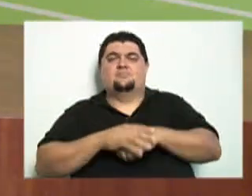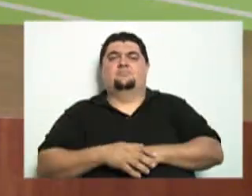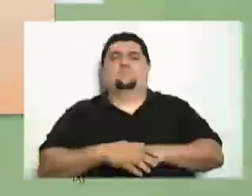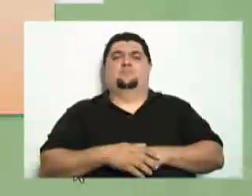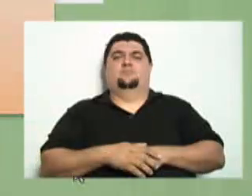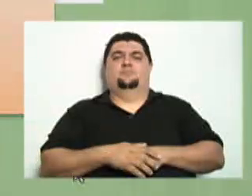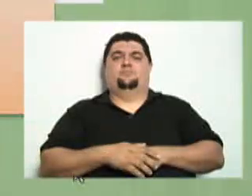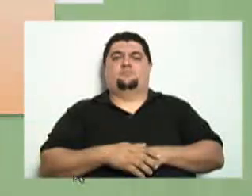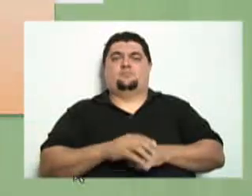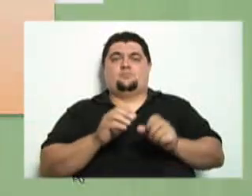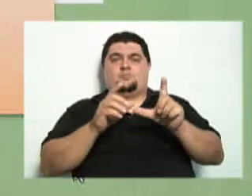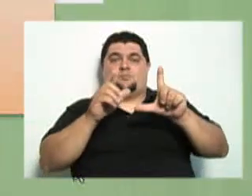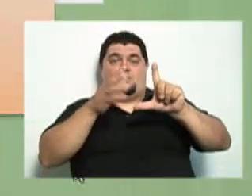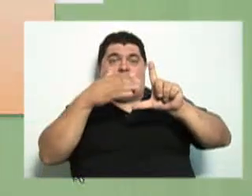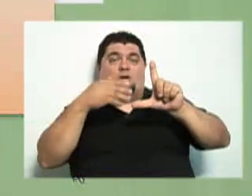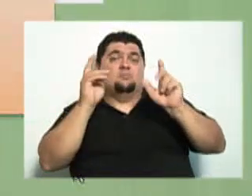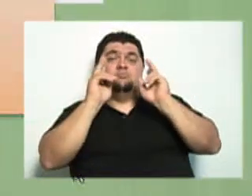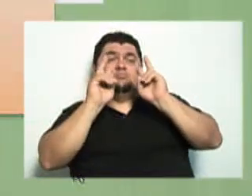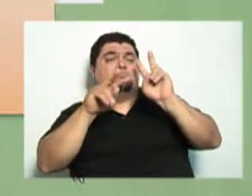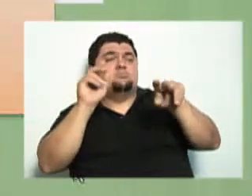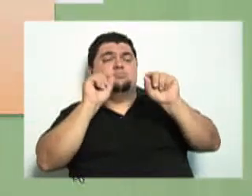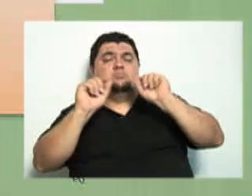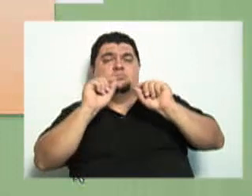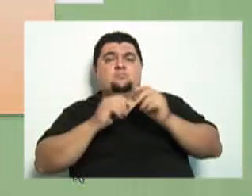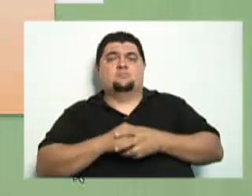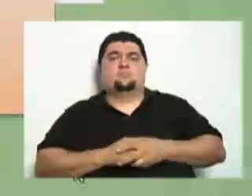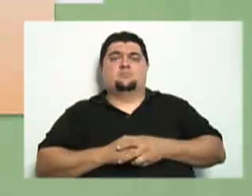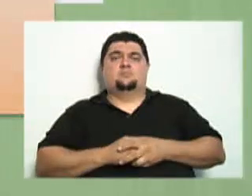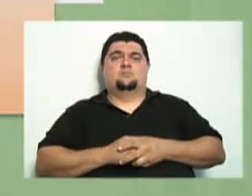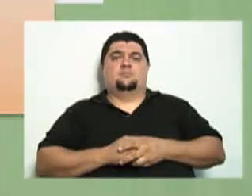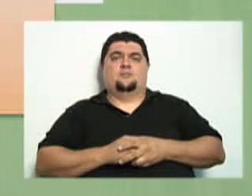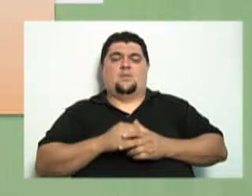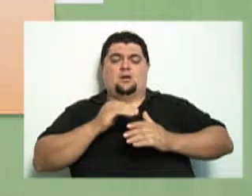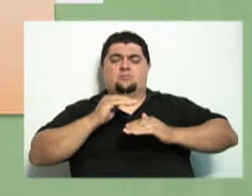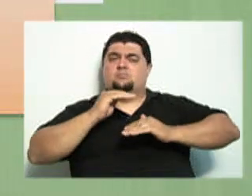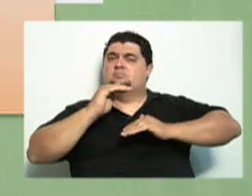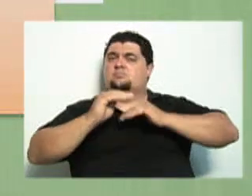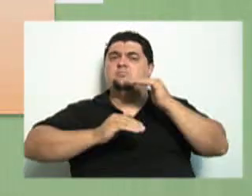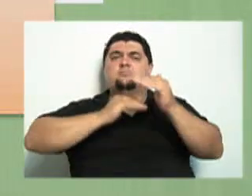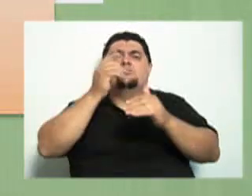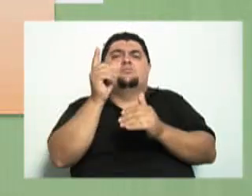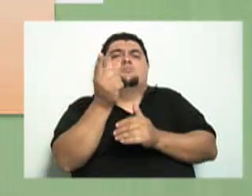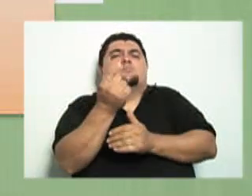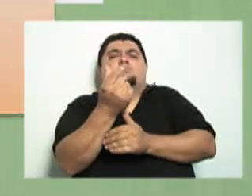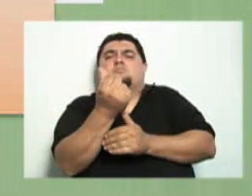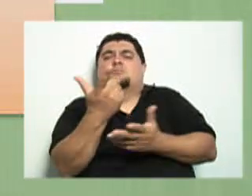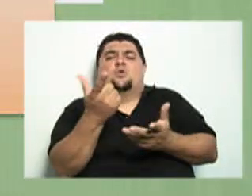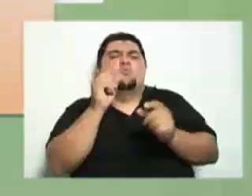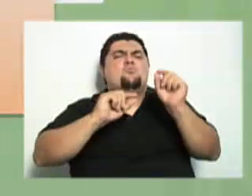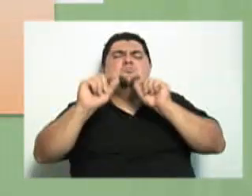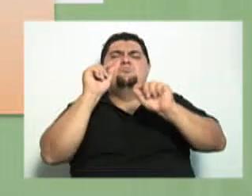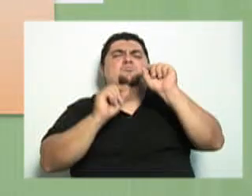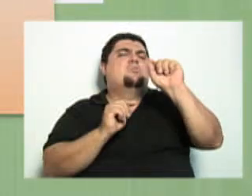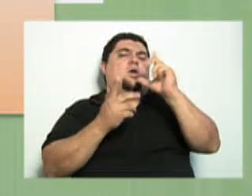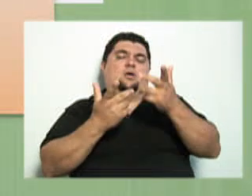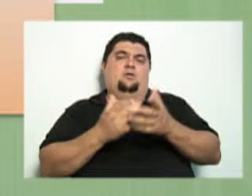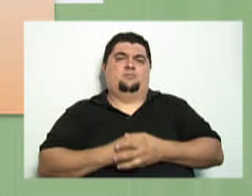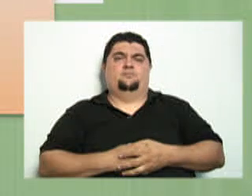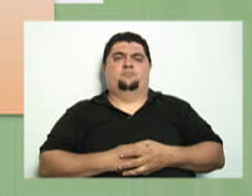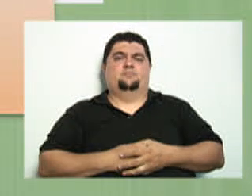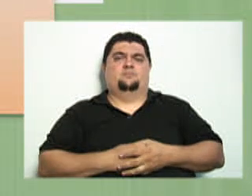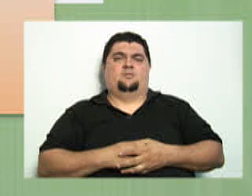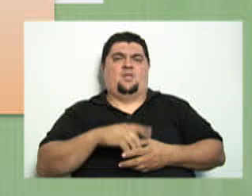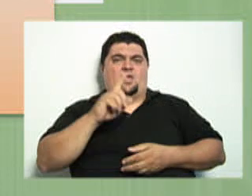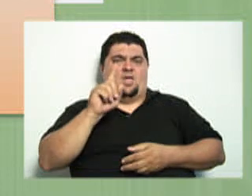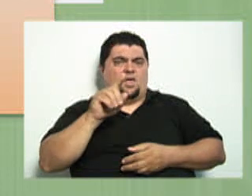ver, a gente tem uma indagação. E o desenvolvimento econômico, o que é? O que é esse desenvolvimento? Ele